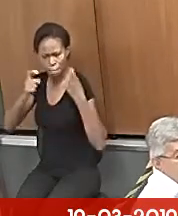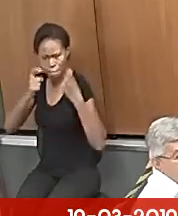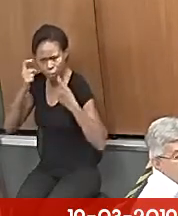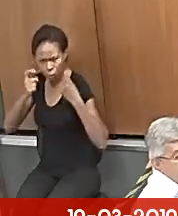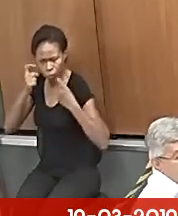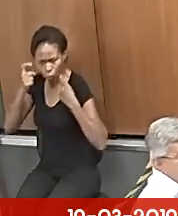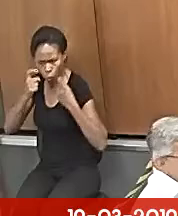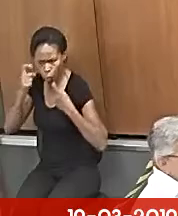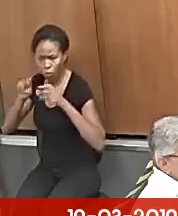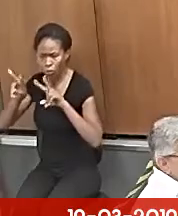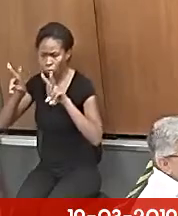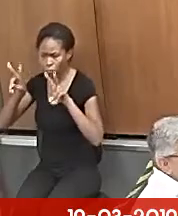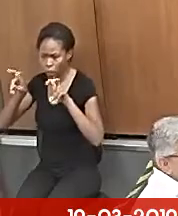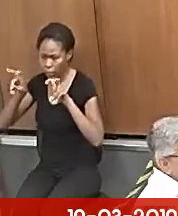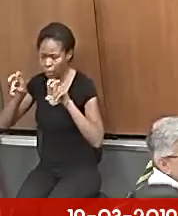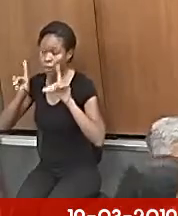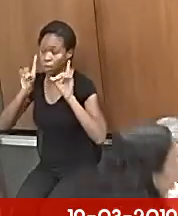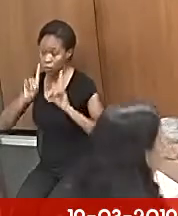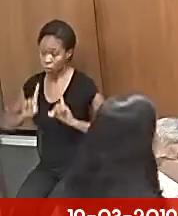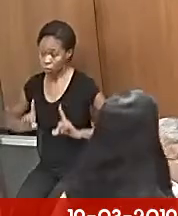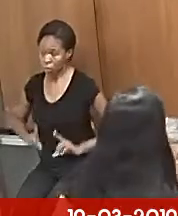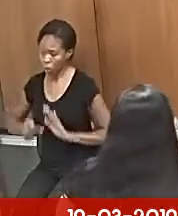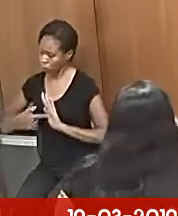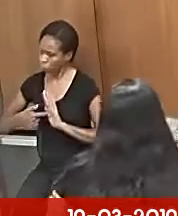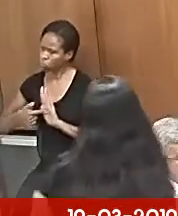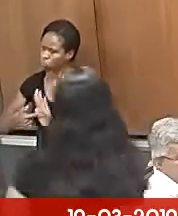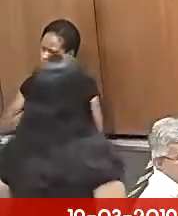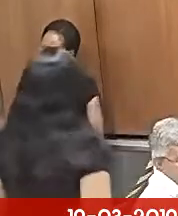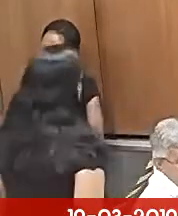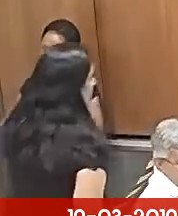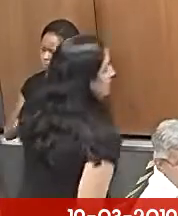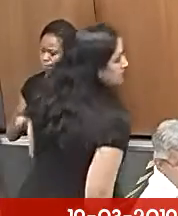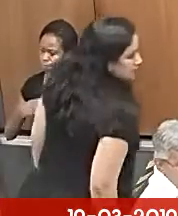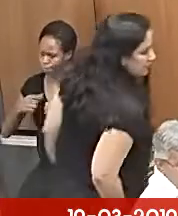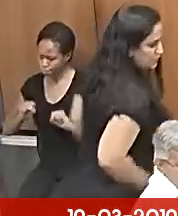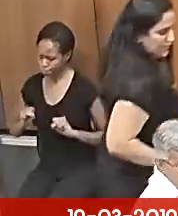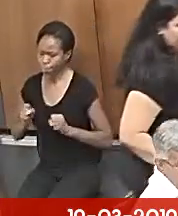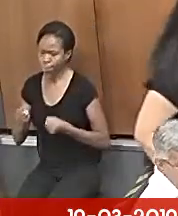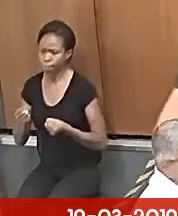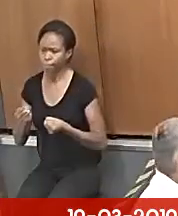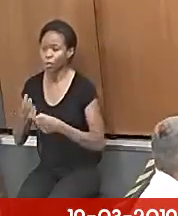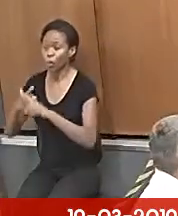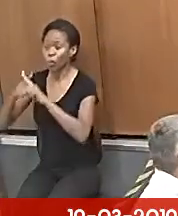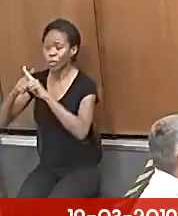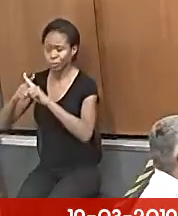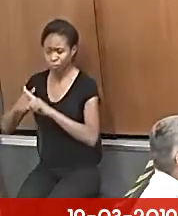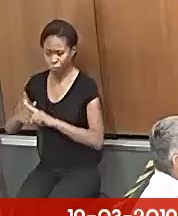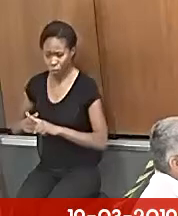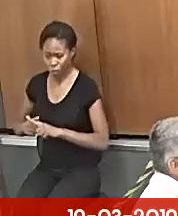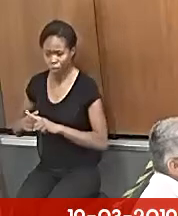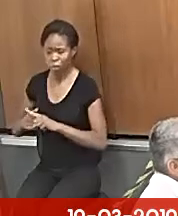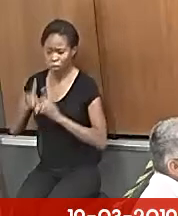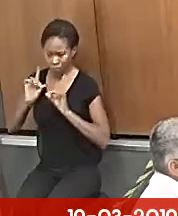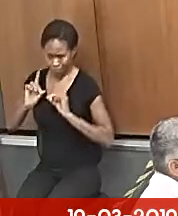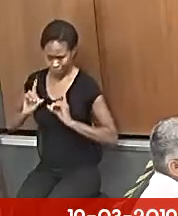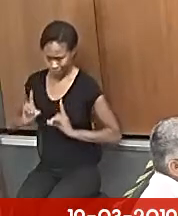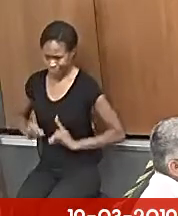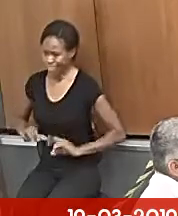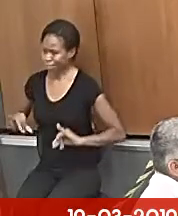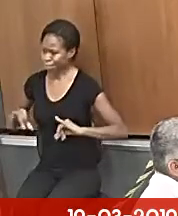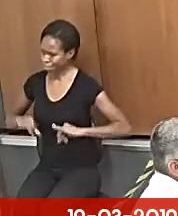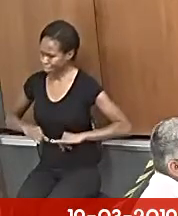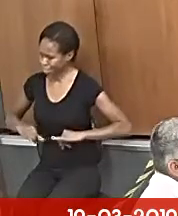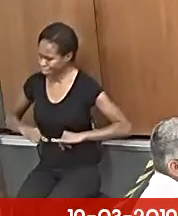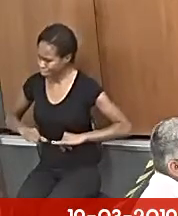tenta dar visibilidade a ela porque é isso que realmente nos fortalece né o esporte paraolímpico sofre um pouco com isso também devido à